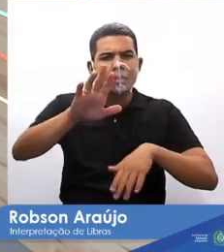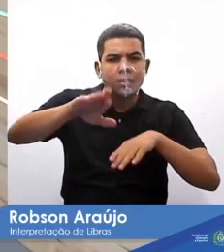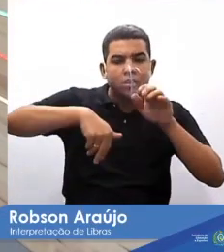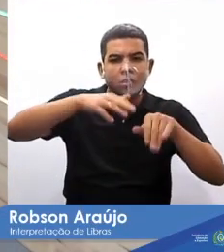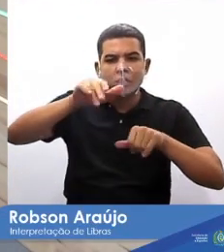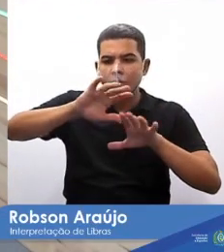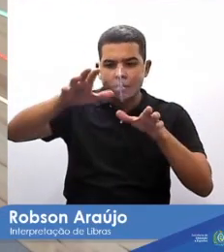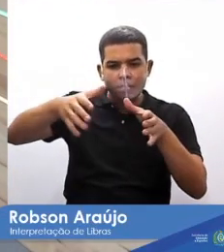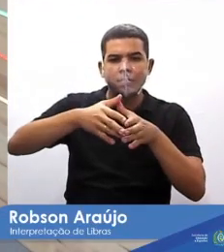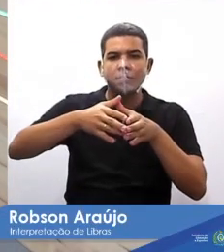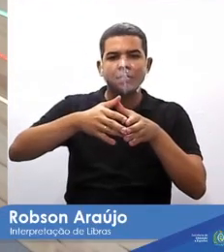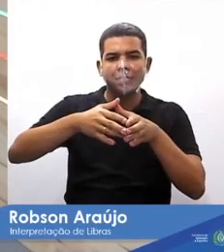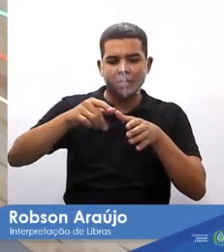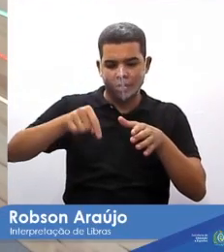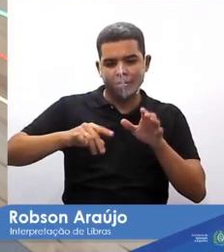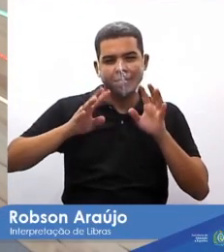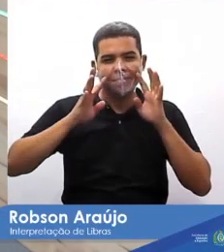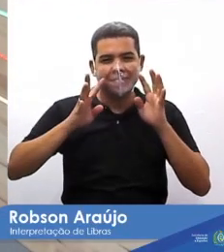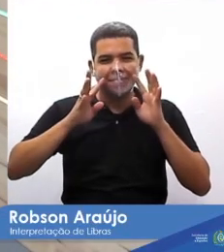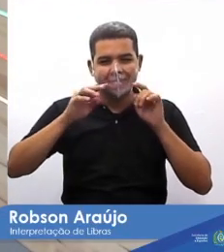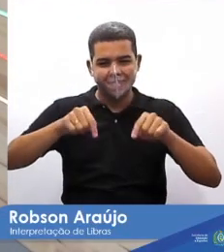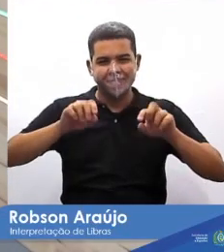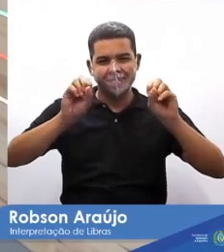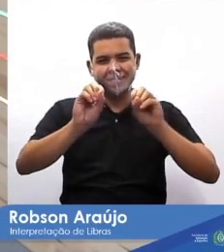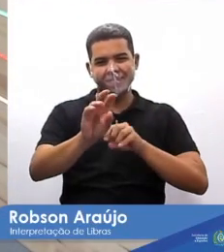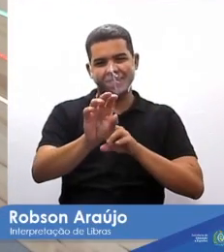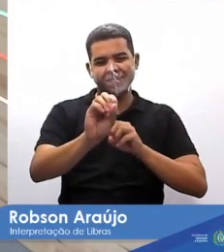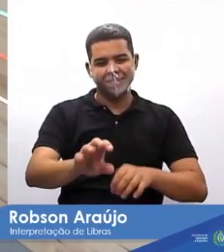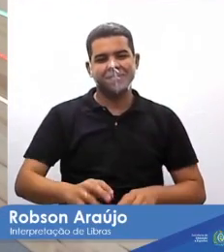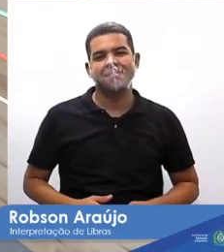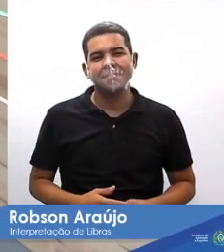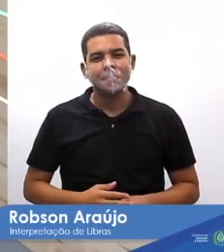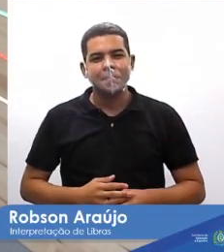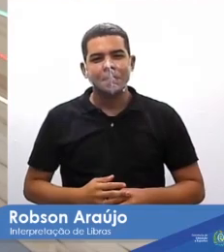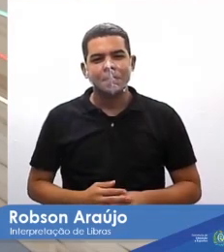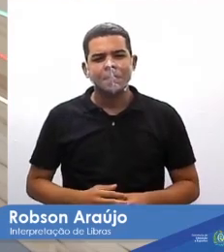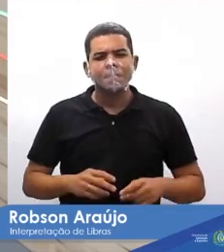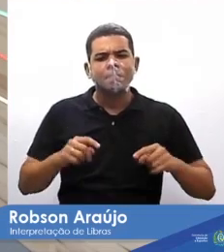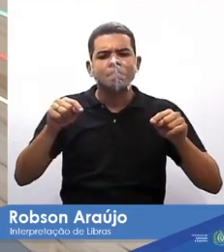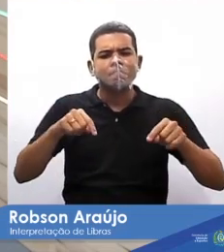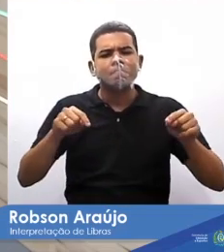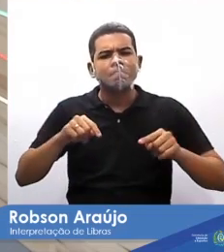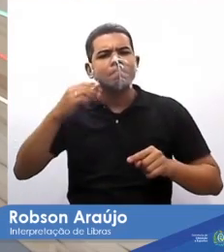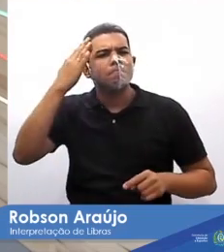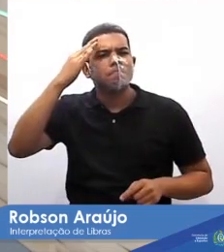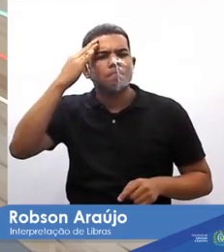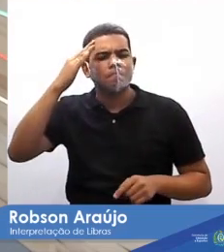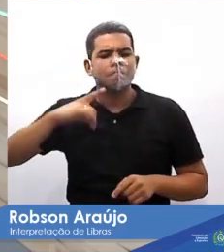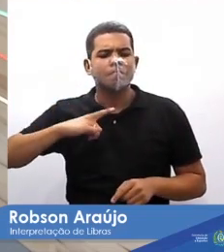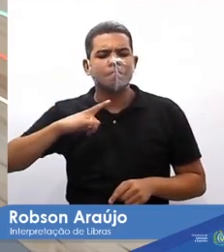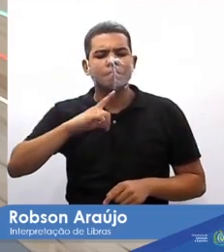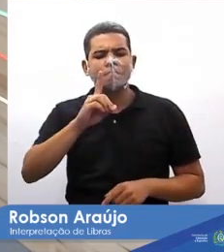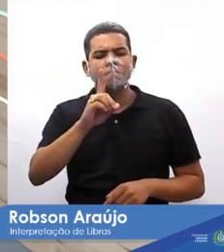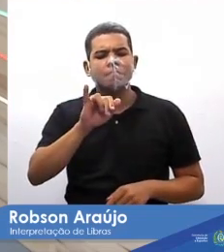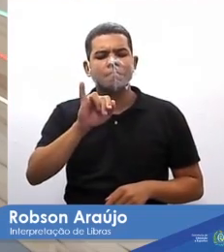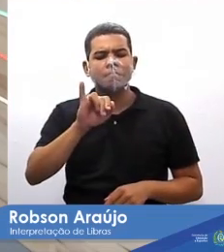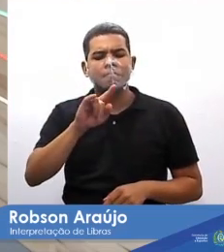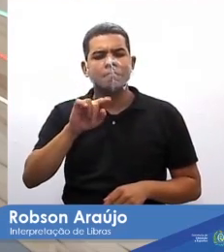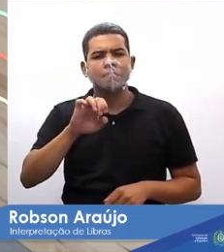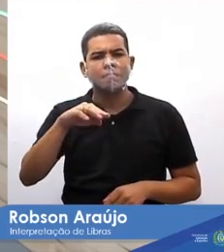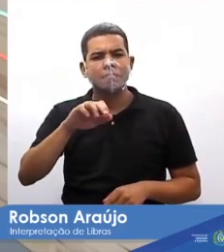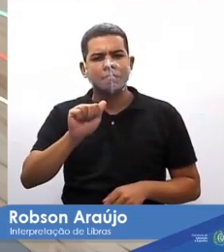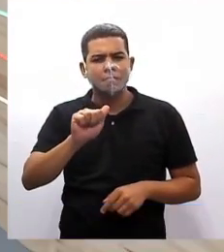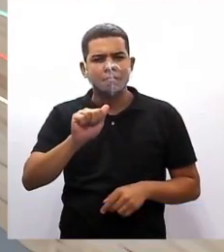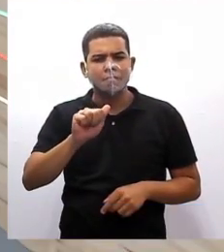mundo e preste bastante atenção na aula de hoje. A gente vai ver hoje, entender dízima periódica, mas só